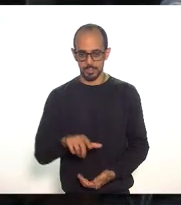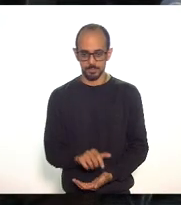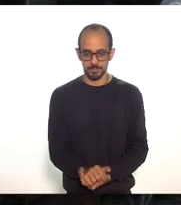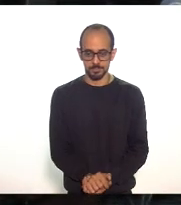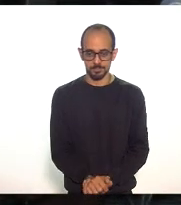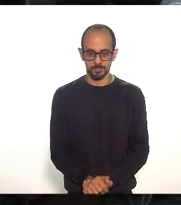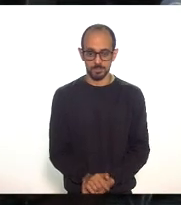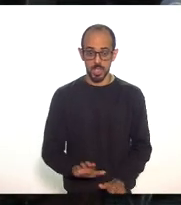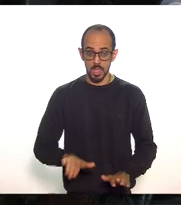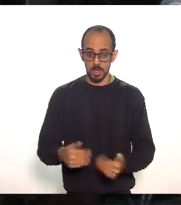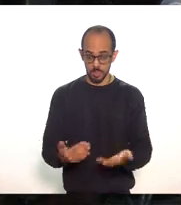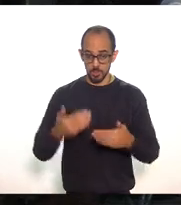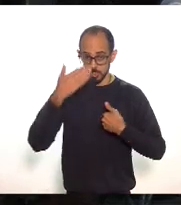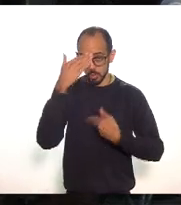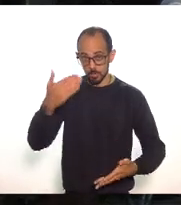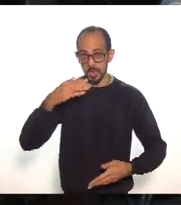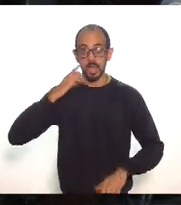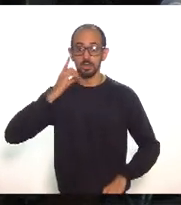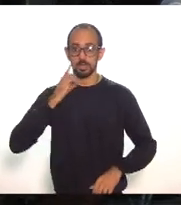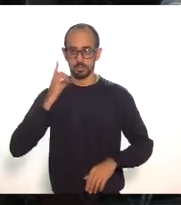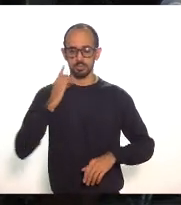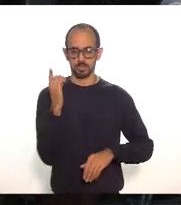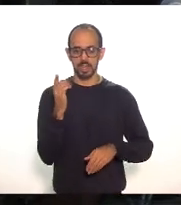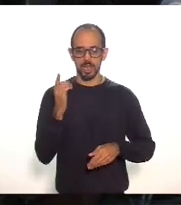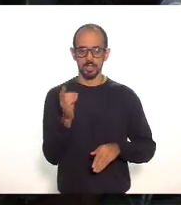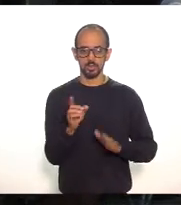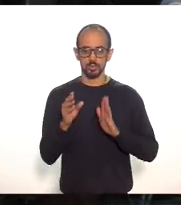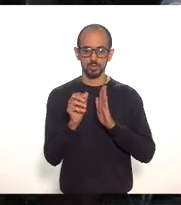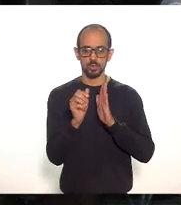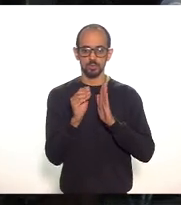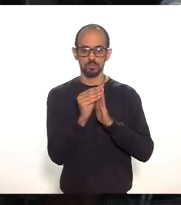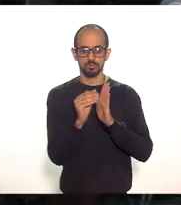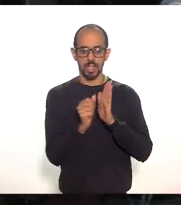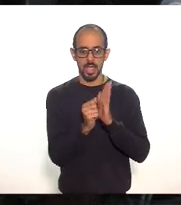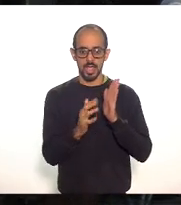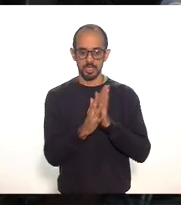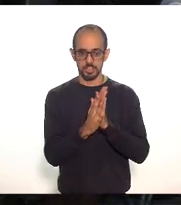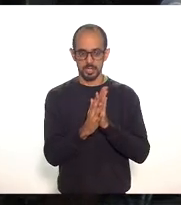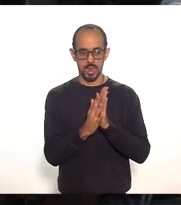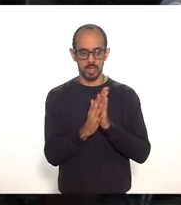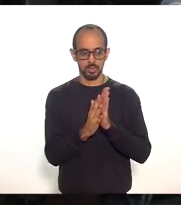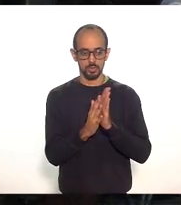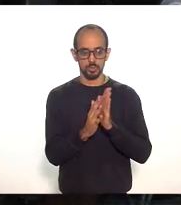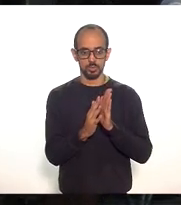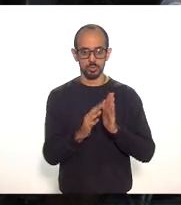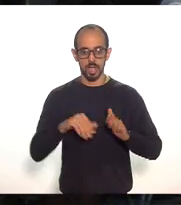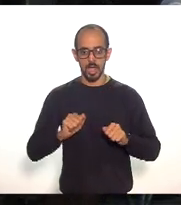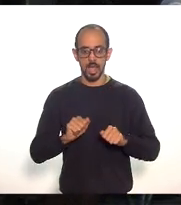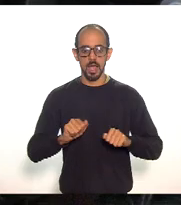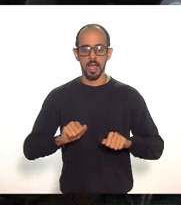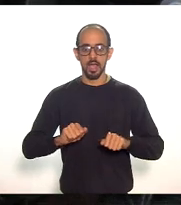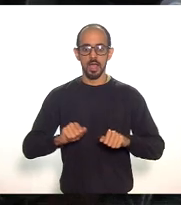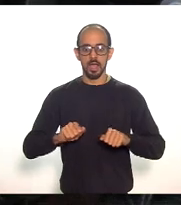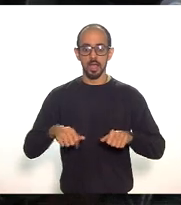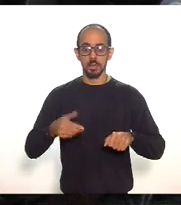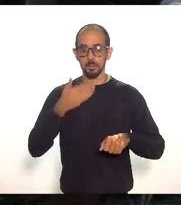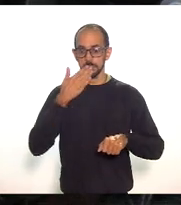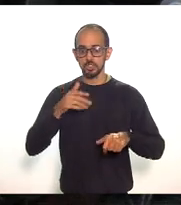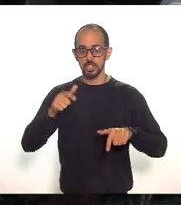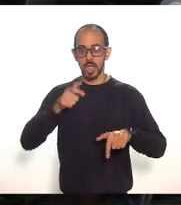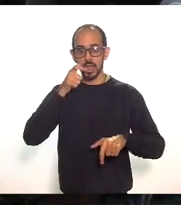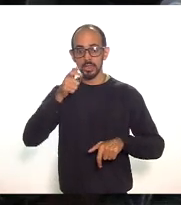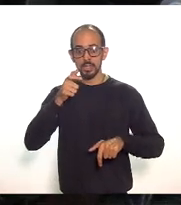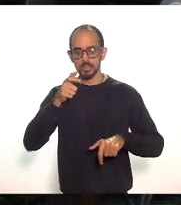Obrigada, deputado. Consignado aí o voto de Vossa Excelência, chamar a atenção aqui da mesa, para que possa consignar esse